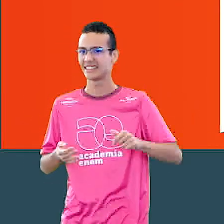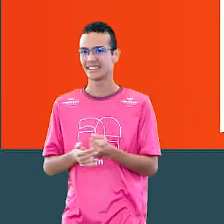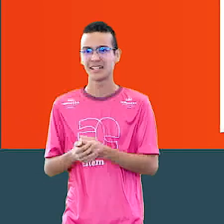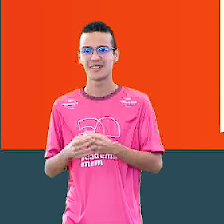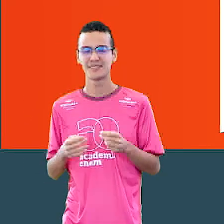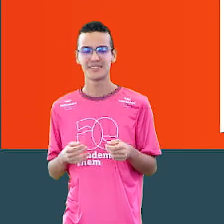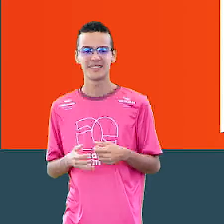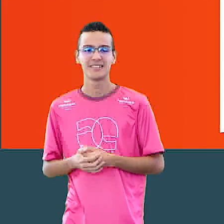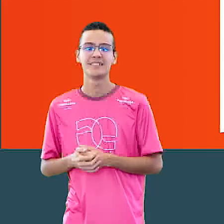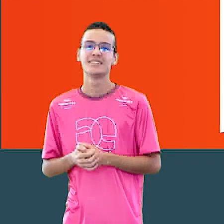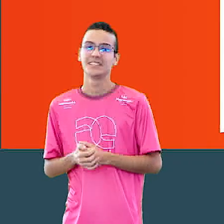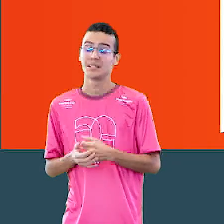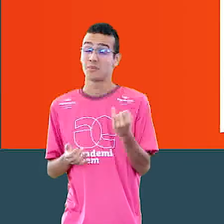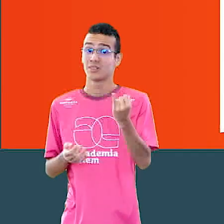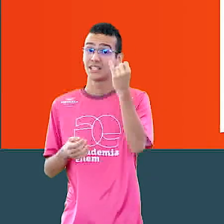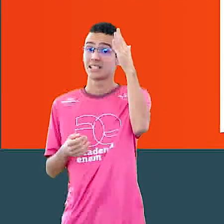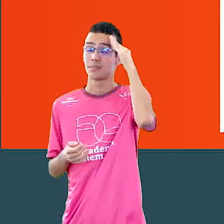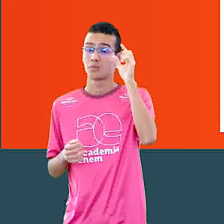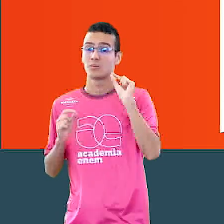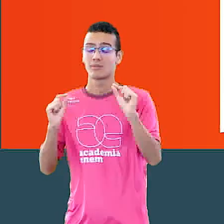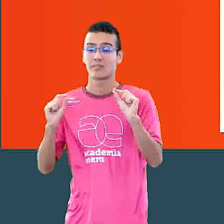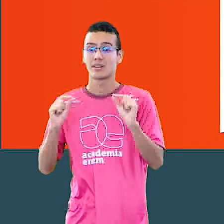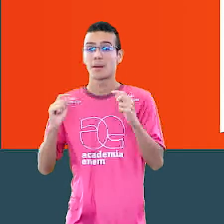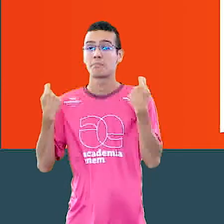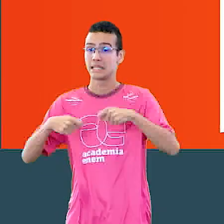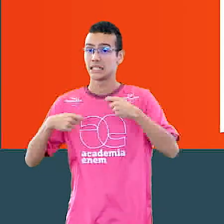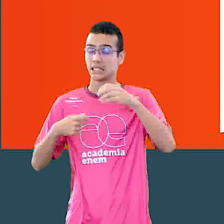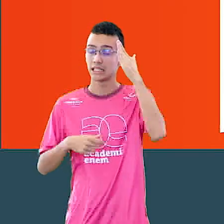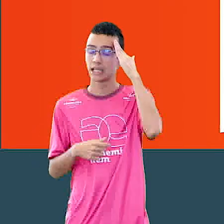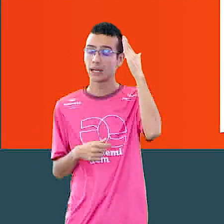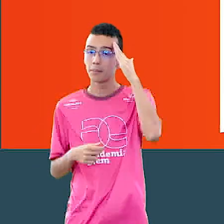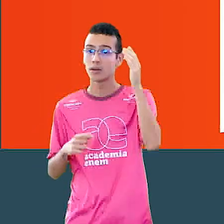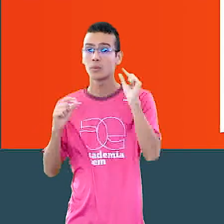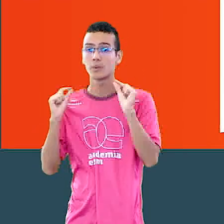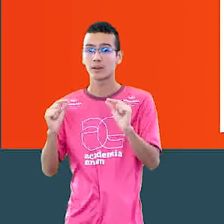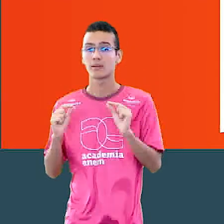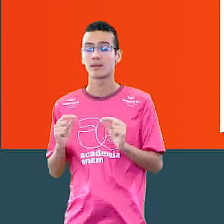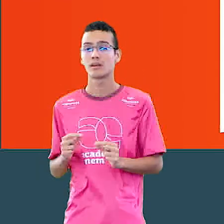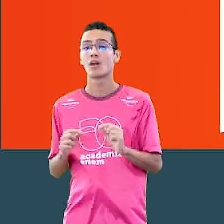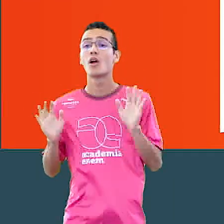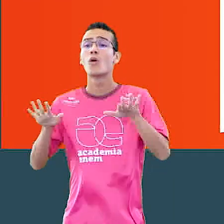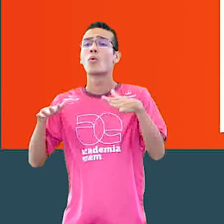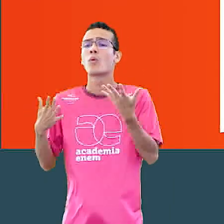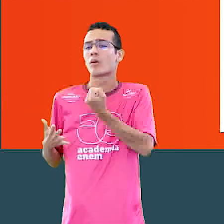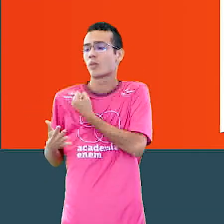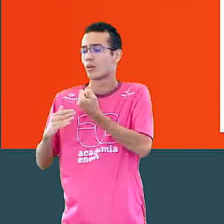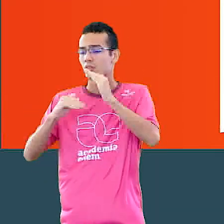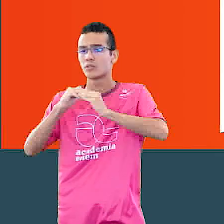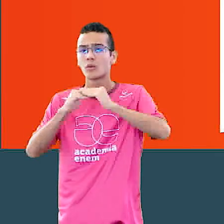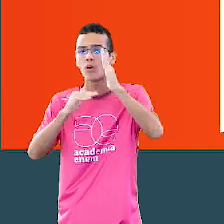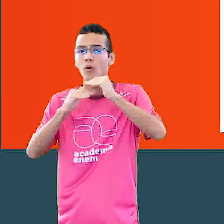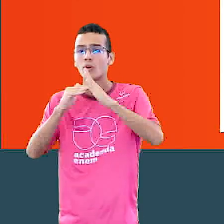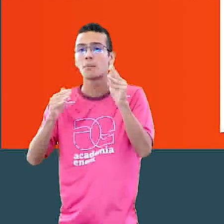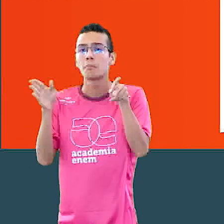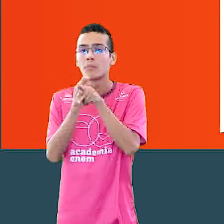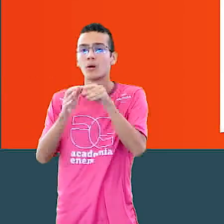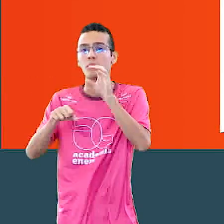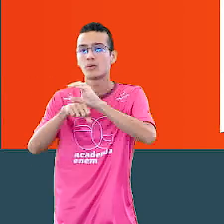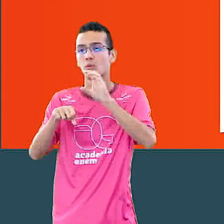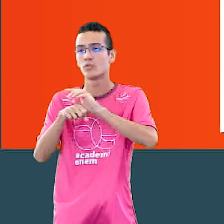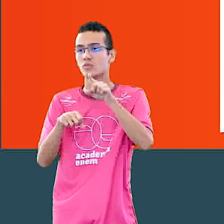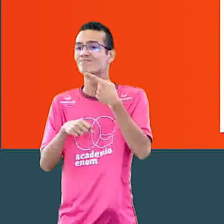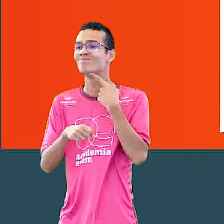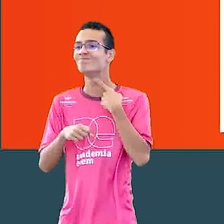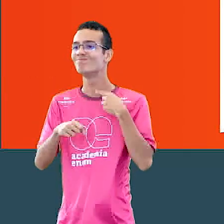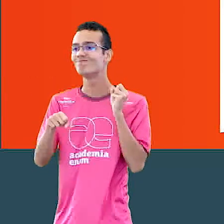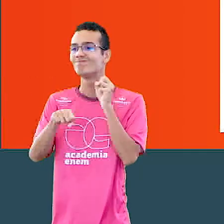saber? Você tem que saber qual é a nota de corte do curso que você pretende nos